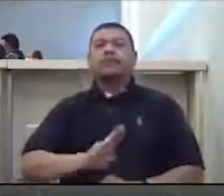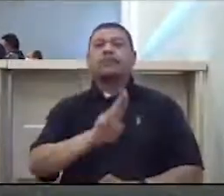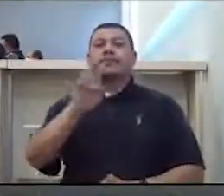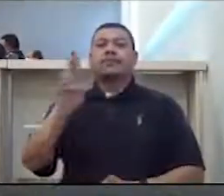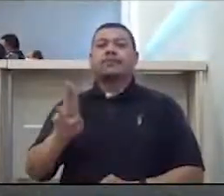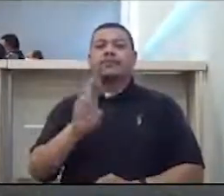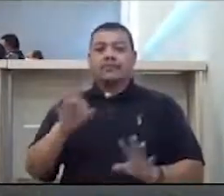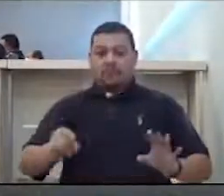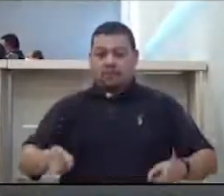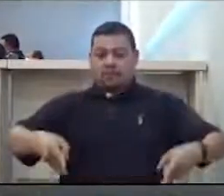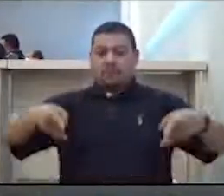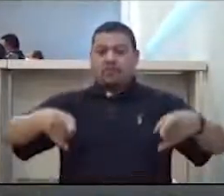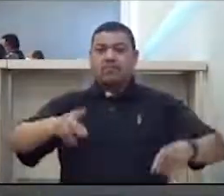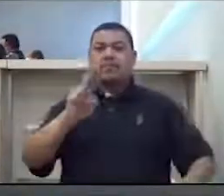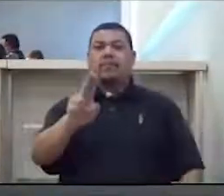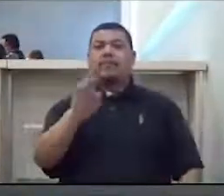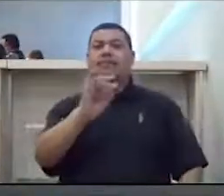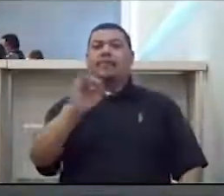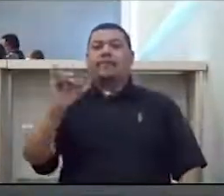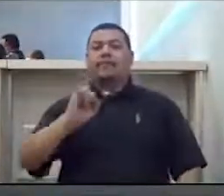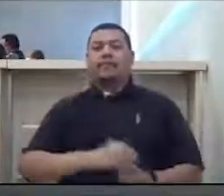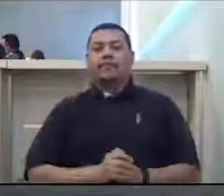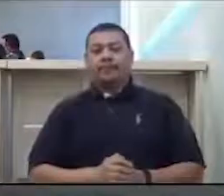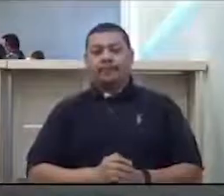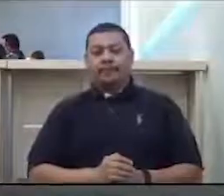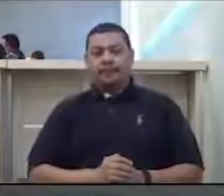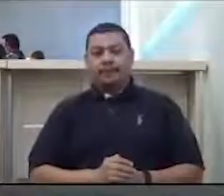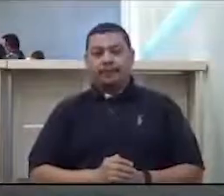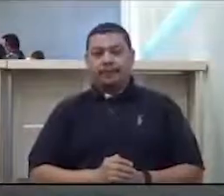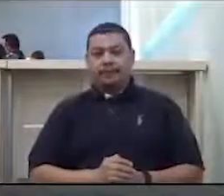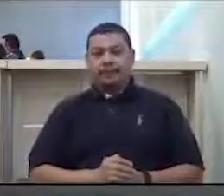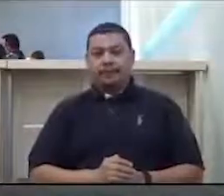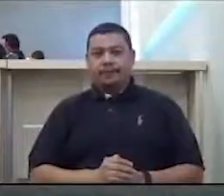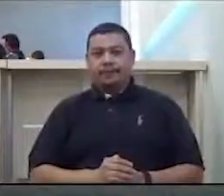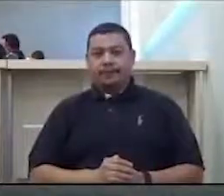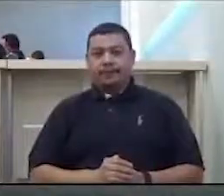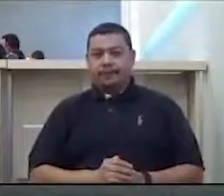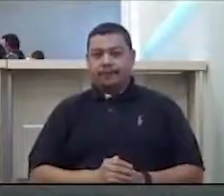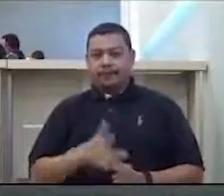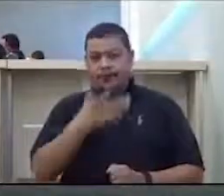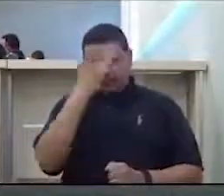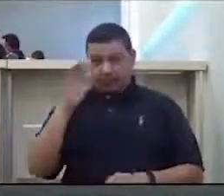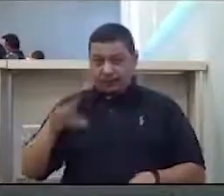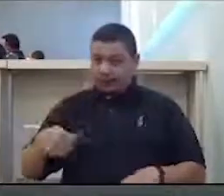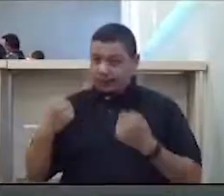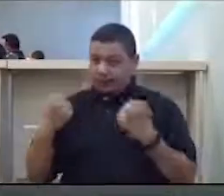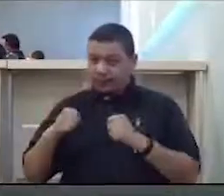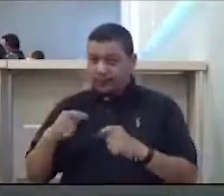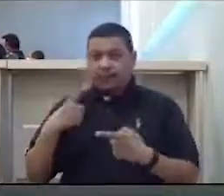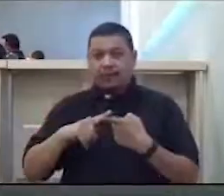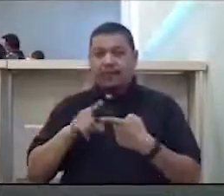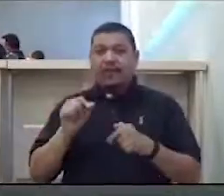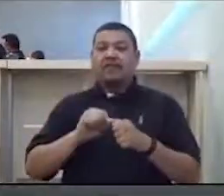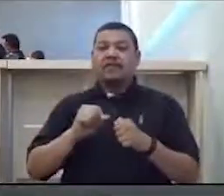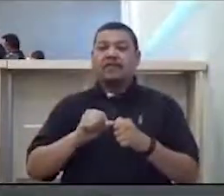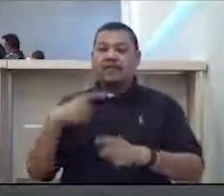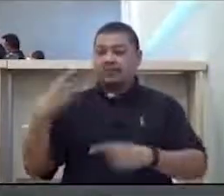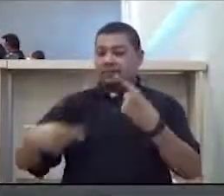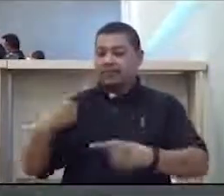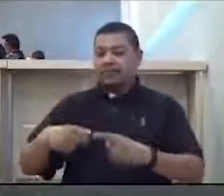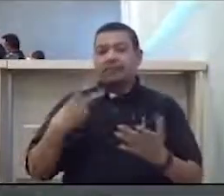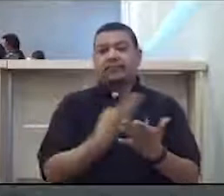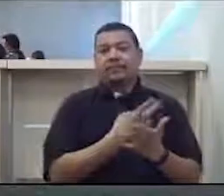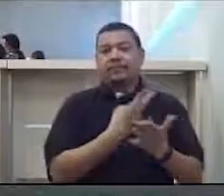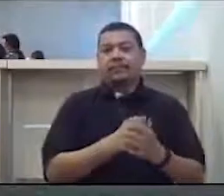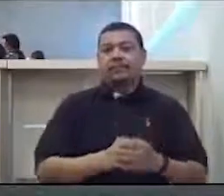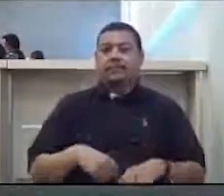leito de UTI, as margens dos necessitados, para fazer politicagem. Temos que